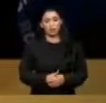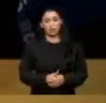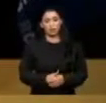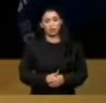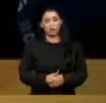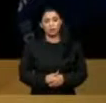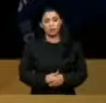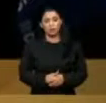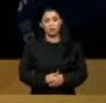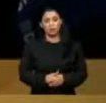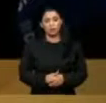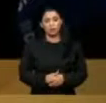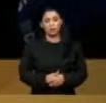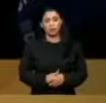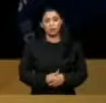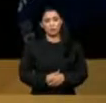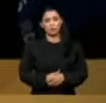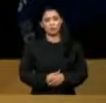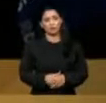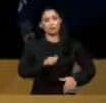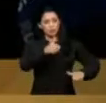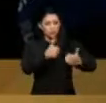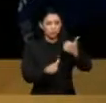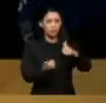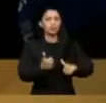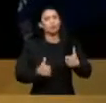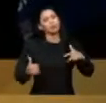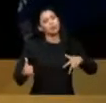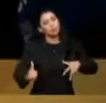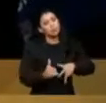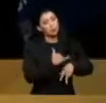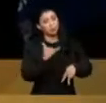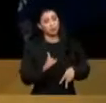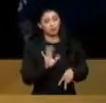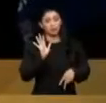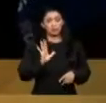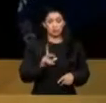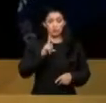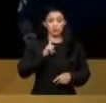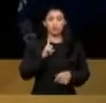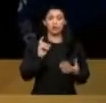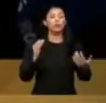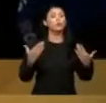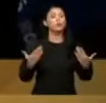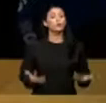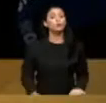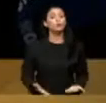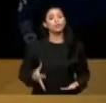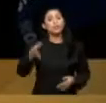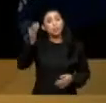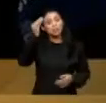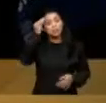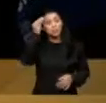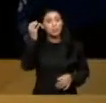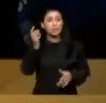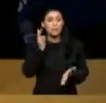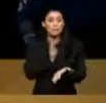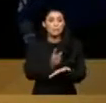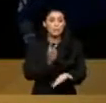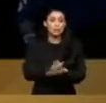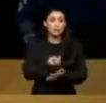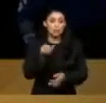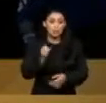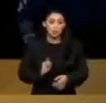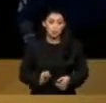estatal condiciona-se à avaliação da vítima. A consequência prática disso é que, ainda que se considerasse, como